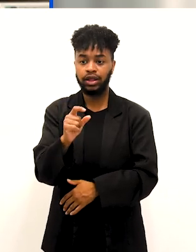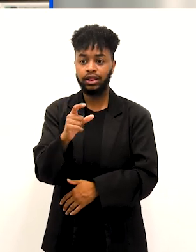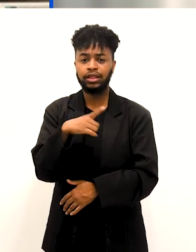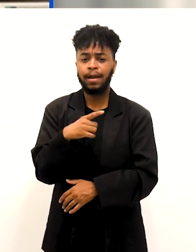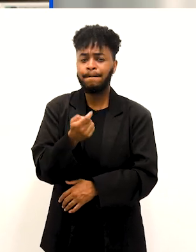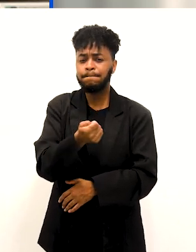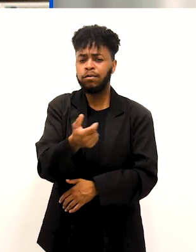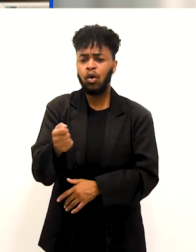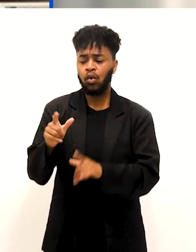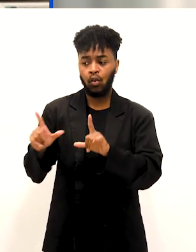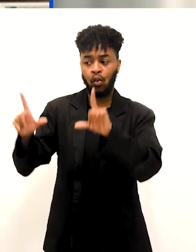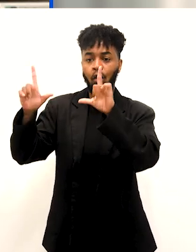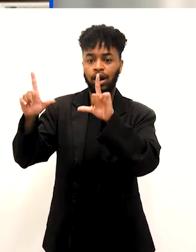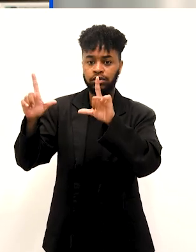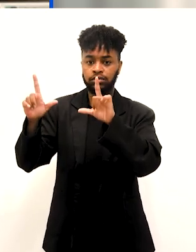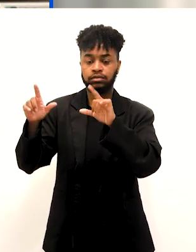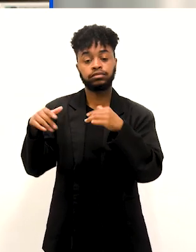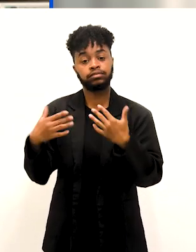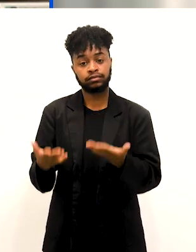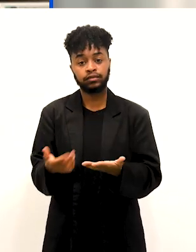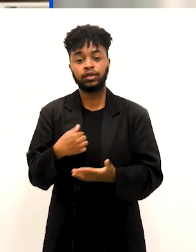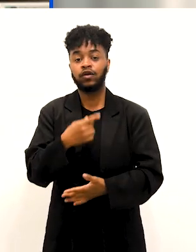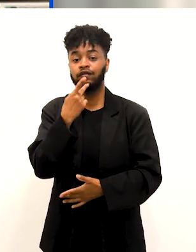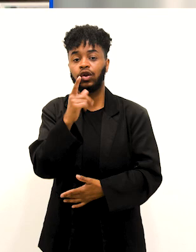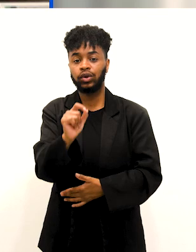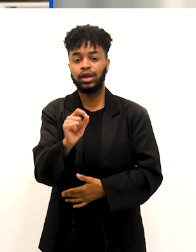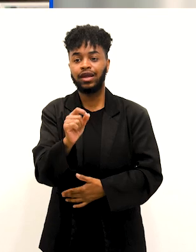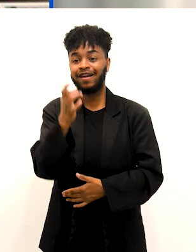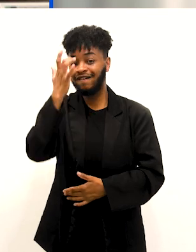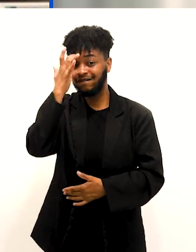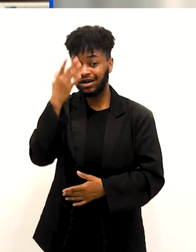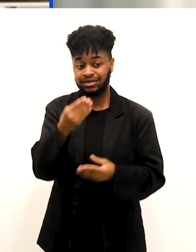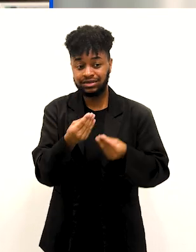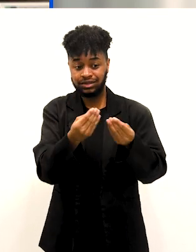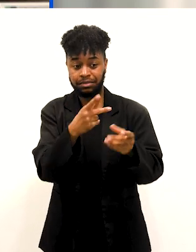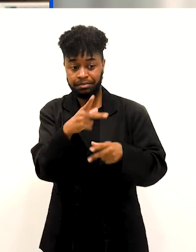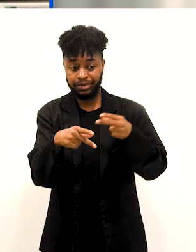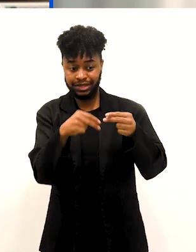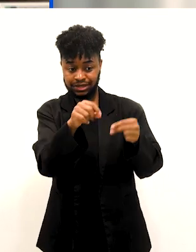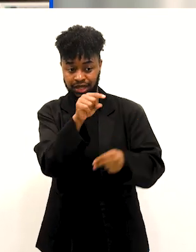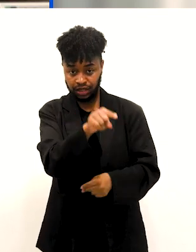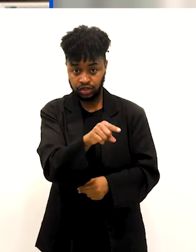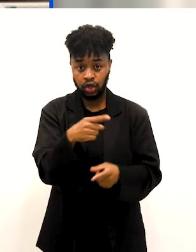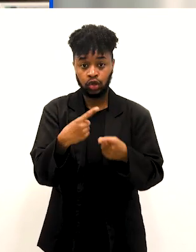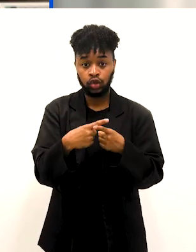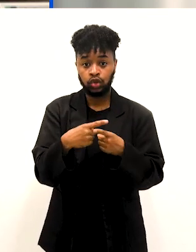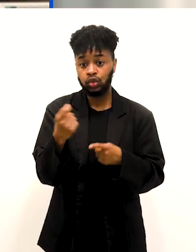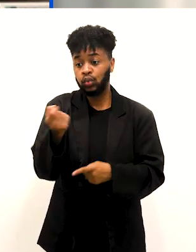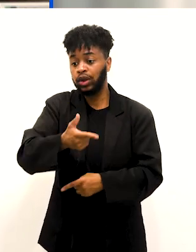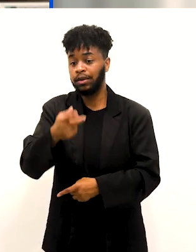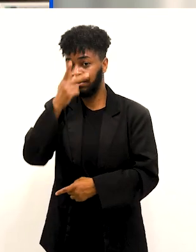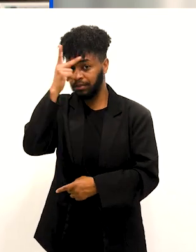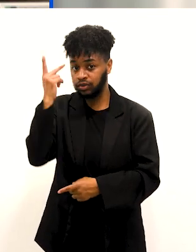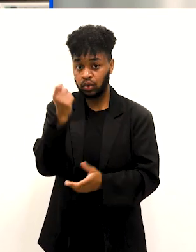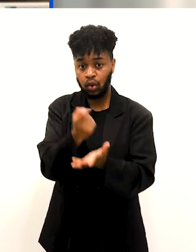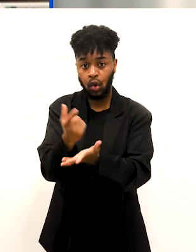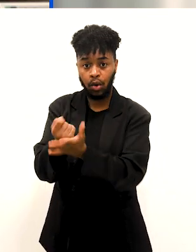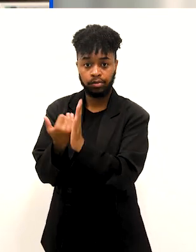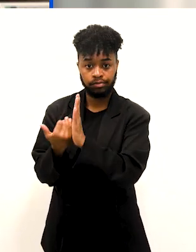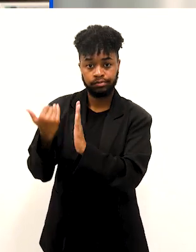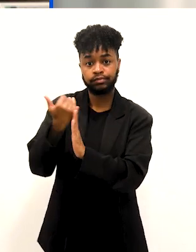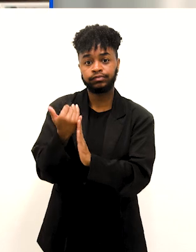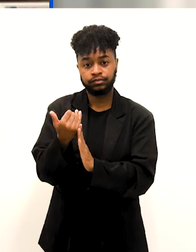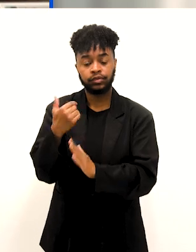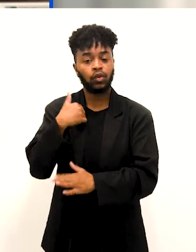poucas gravuras penduradas. Eu diria que é muito mais fácil presentear uma pessoa minimalista do que uma pessoa consumista. Eu acho que É. todos